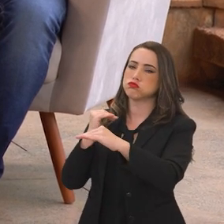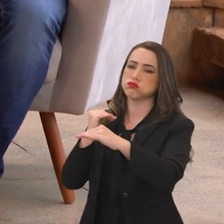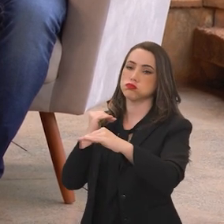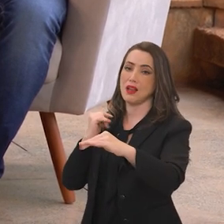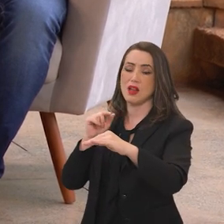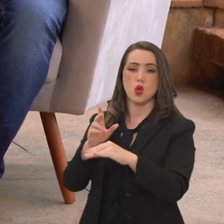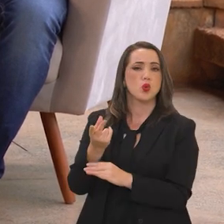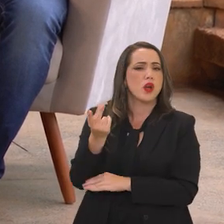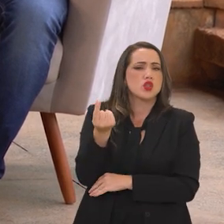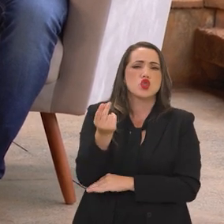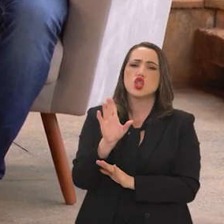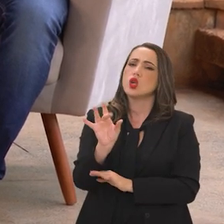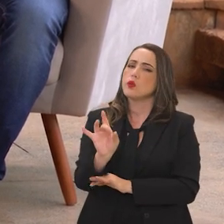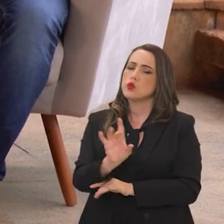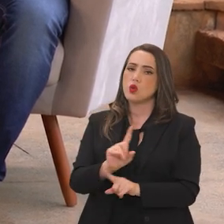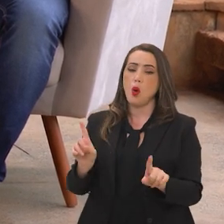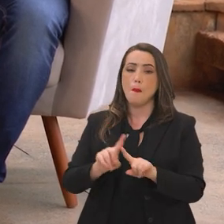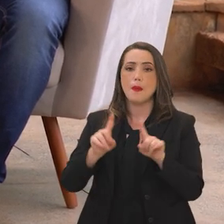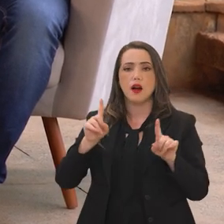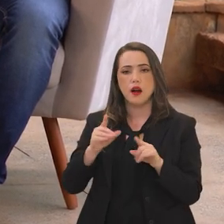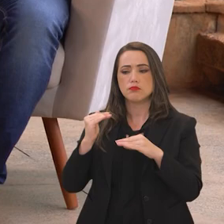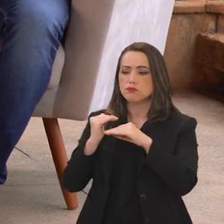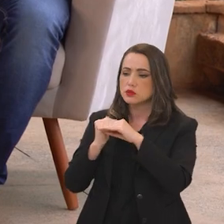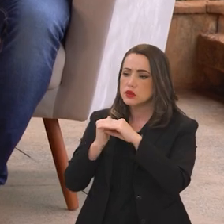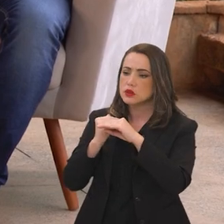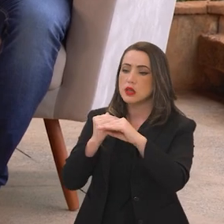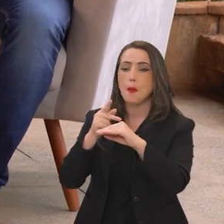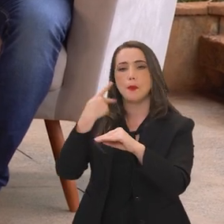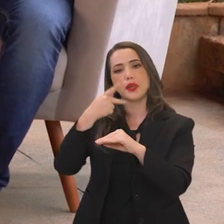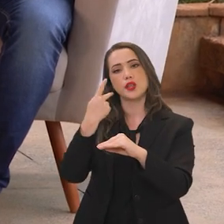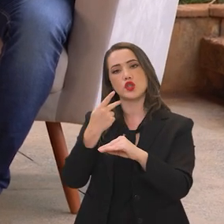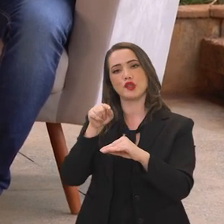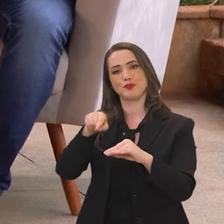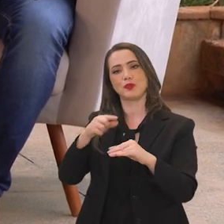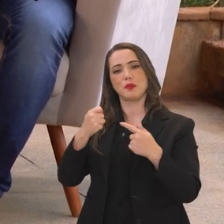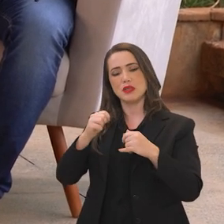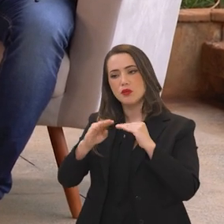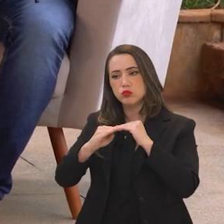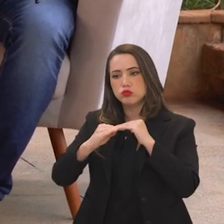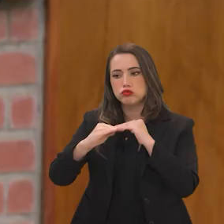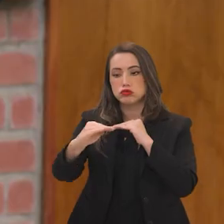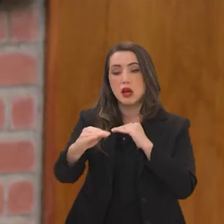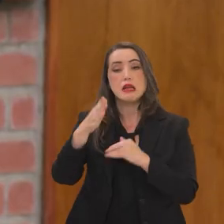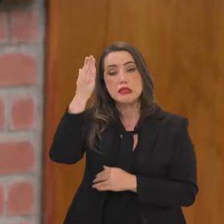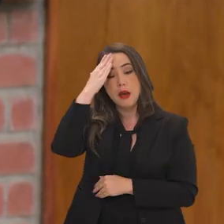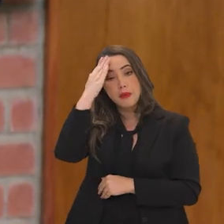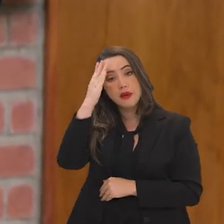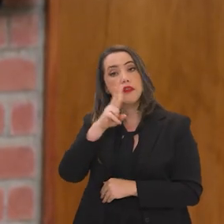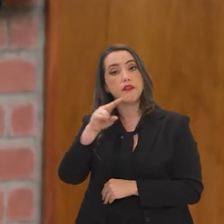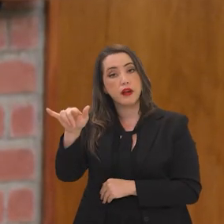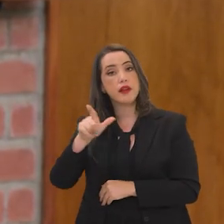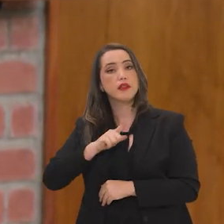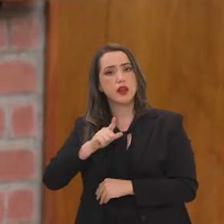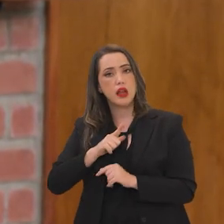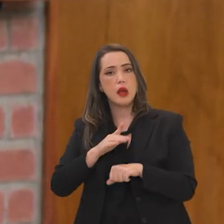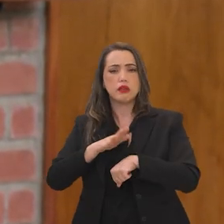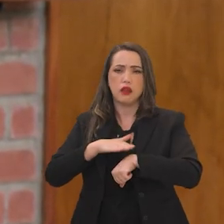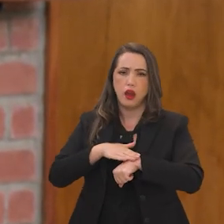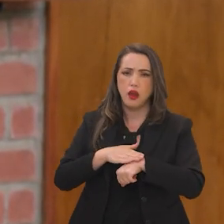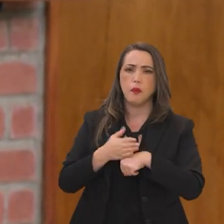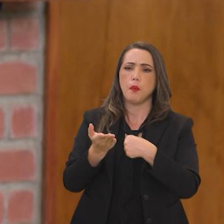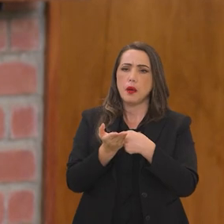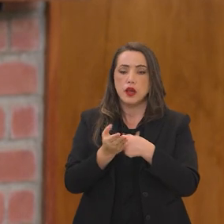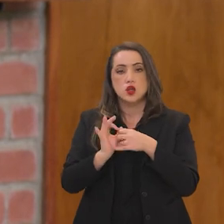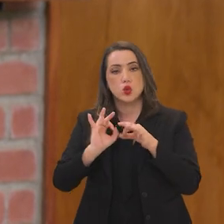da quantidade recurso alocados mas uma certa estabilidade nas políticas e saber que você vai contar com aquele recurso